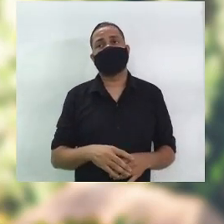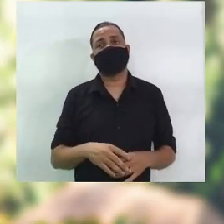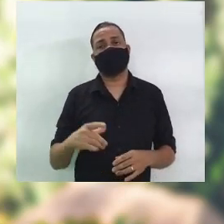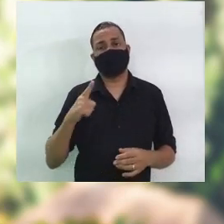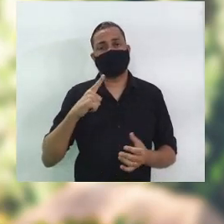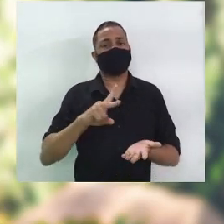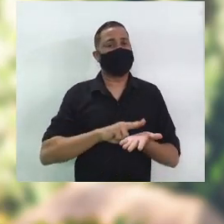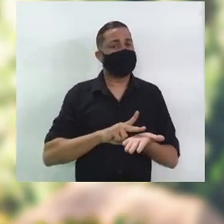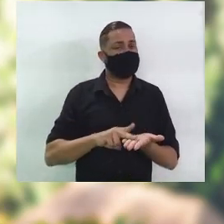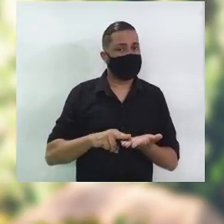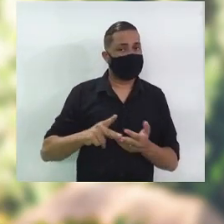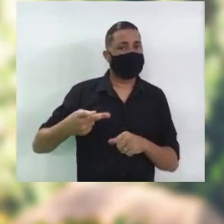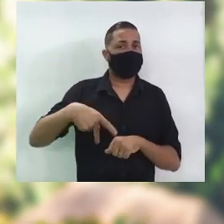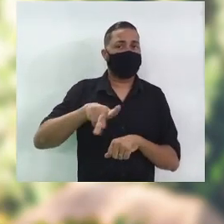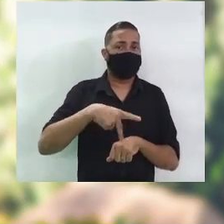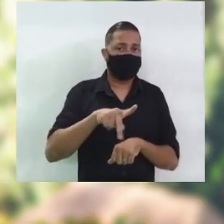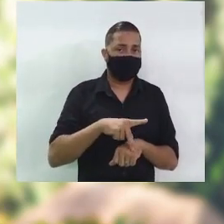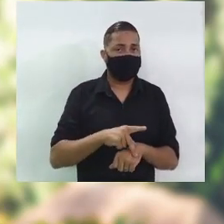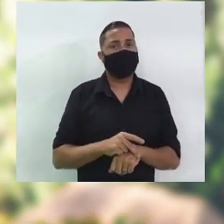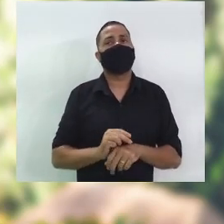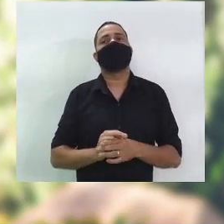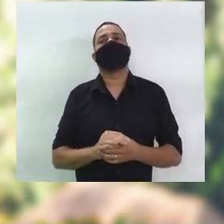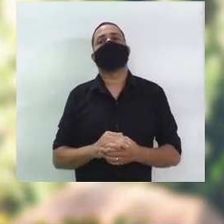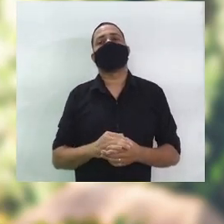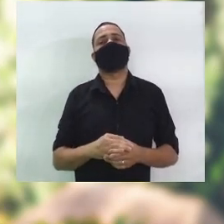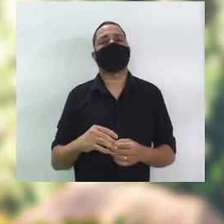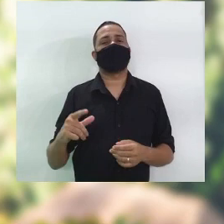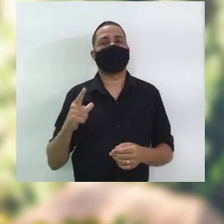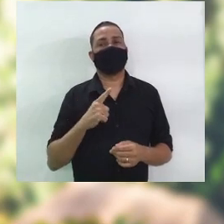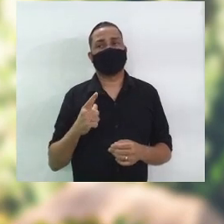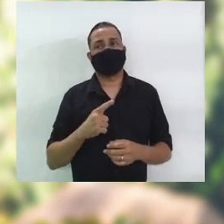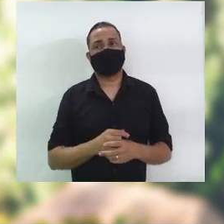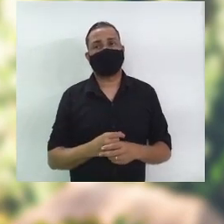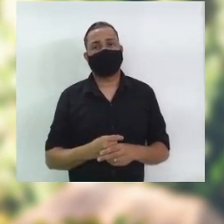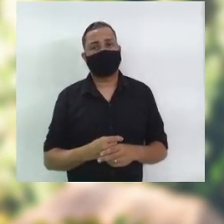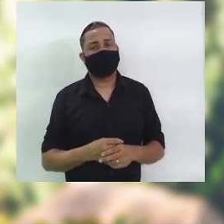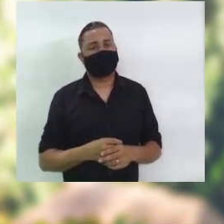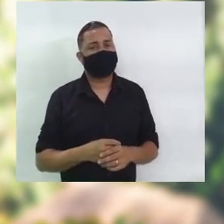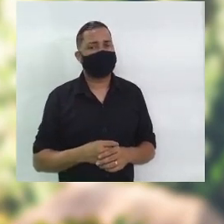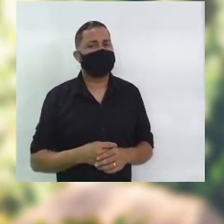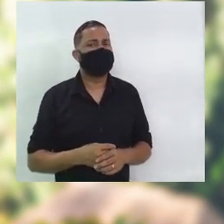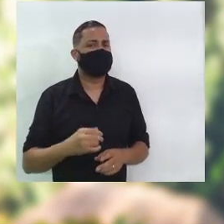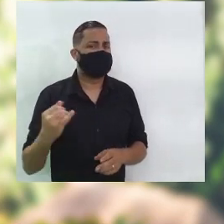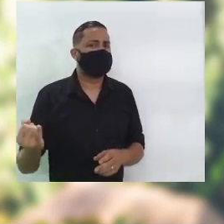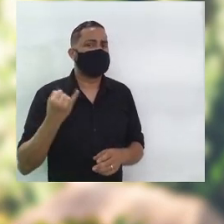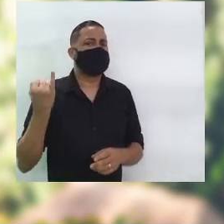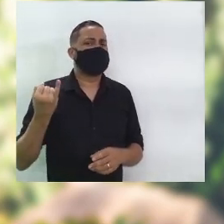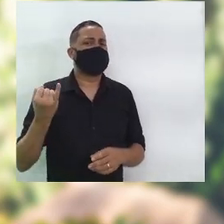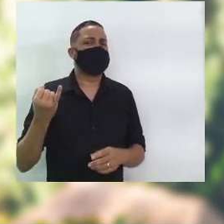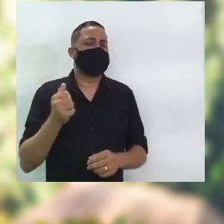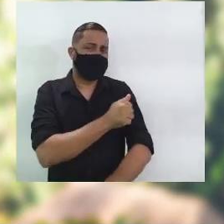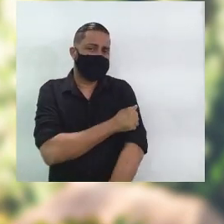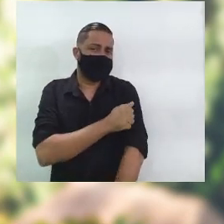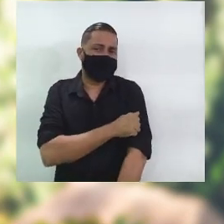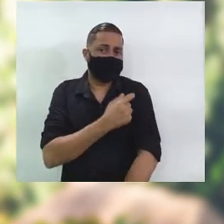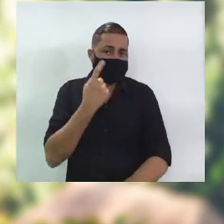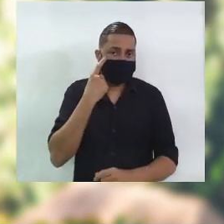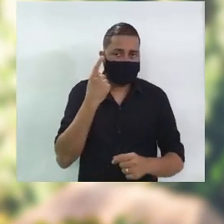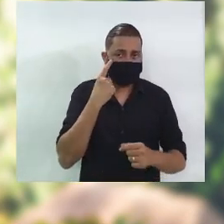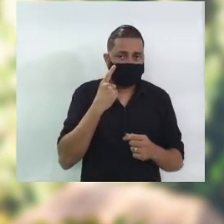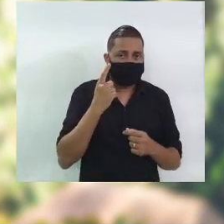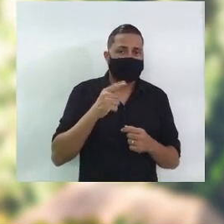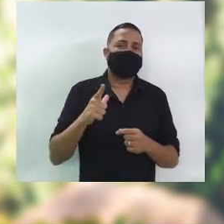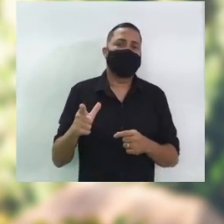vários países. Veja que é uma tradição religiosa. Só um minuto. É importante, estudante. Vejam só que